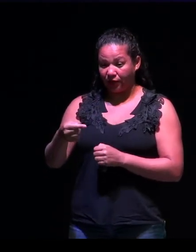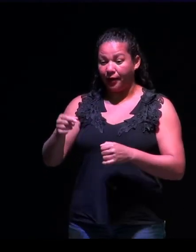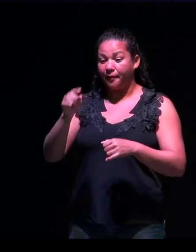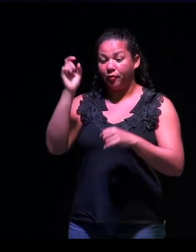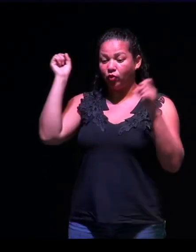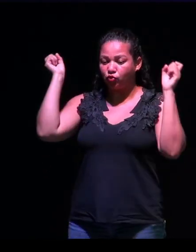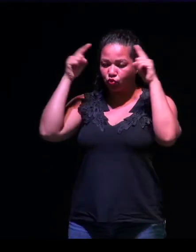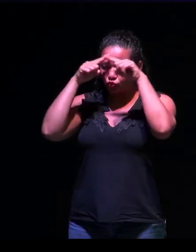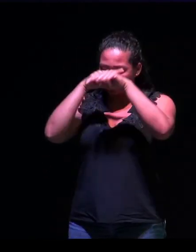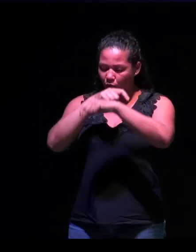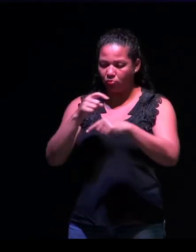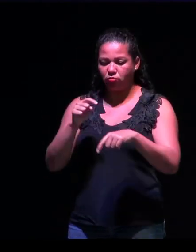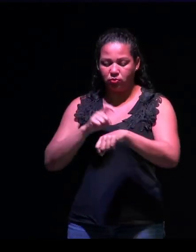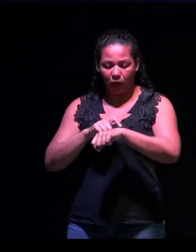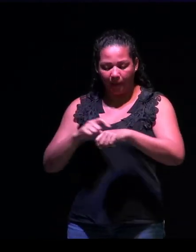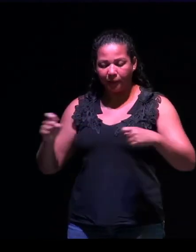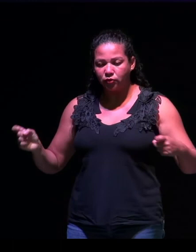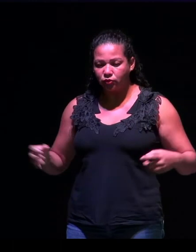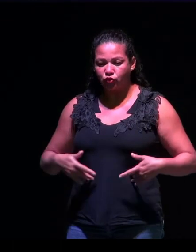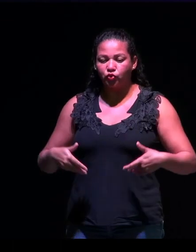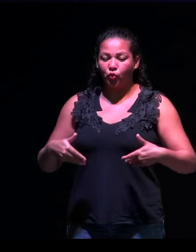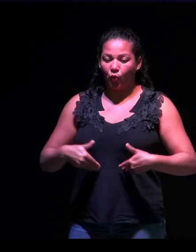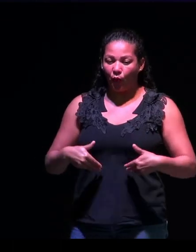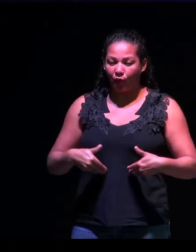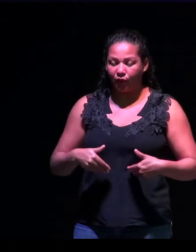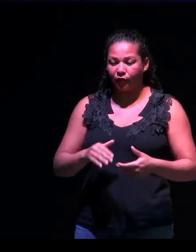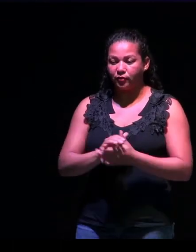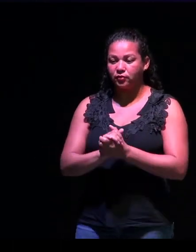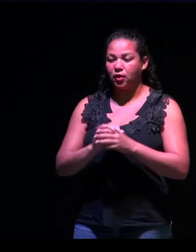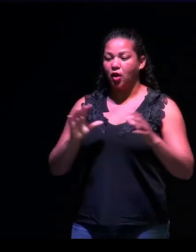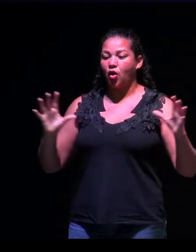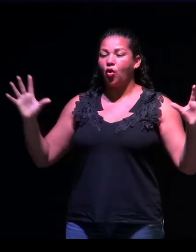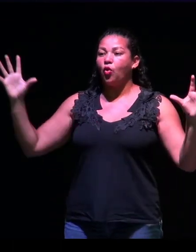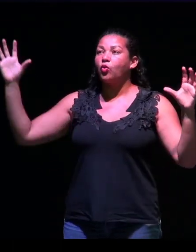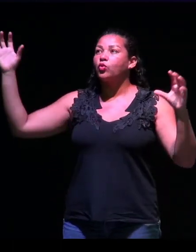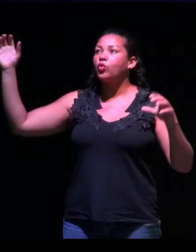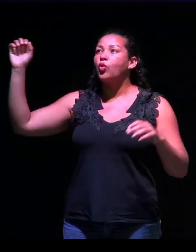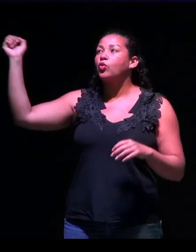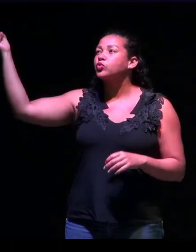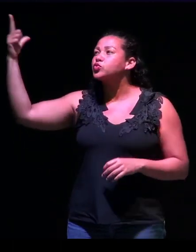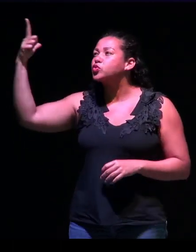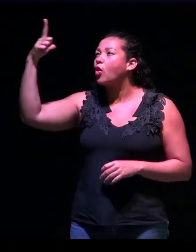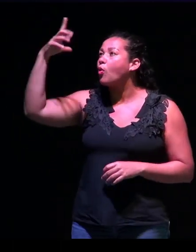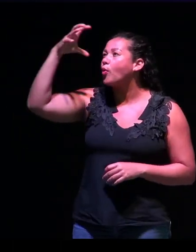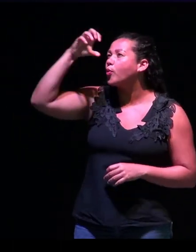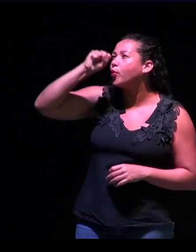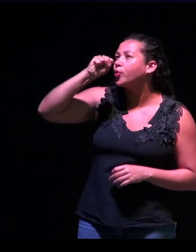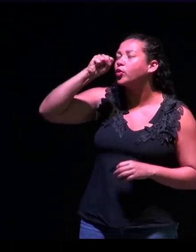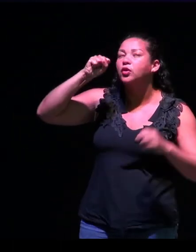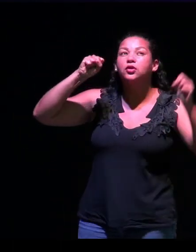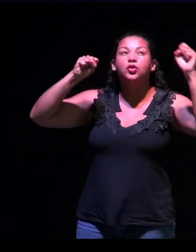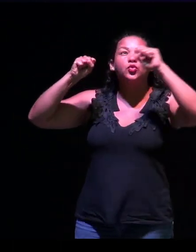daqueles dias, o sol escurecerá, a lua não dará mais sua claridade, as estrelas cairão do céu,